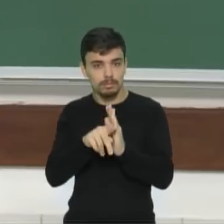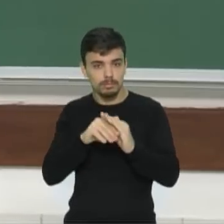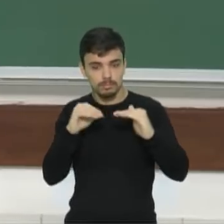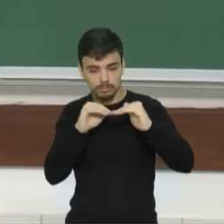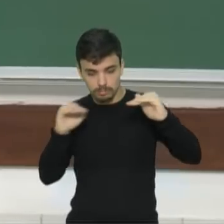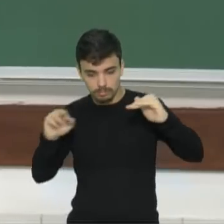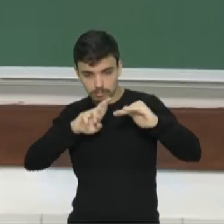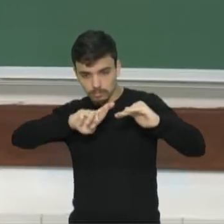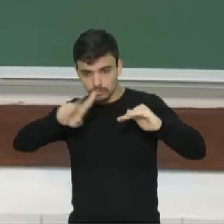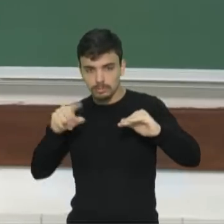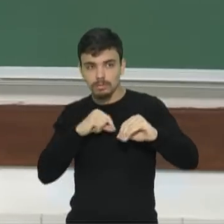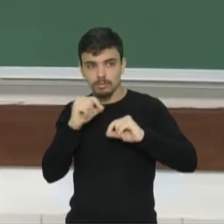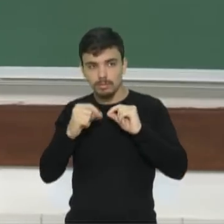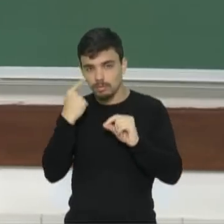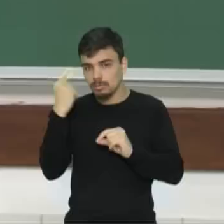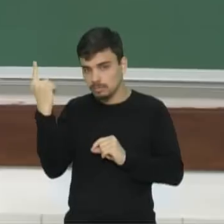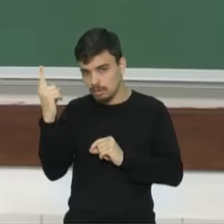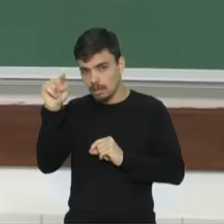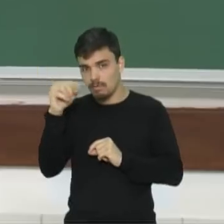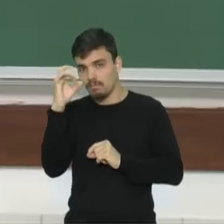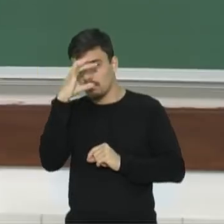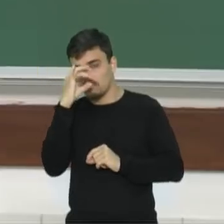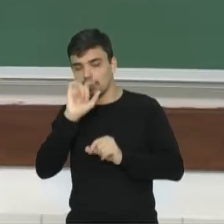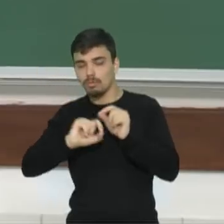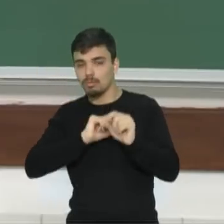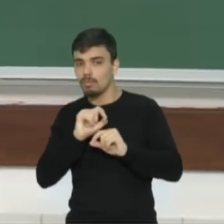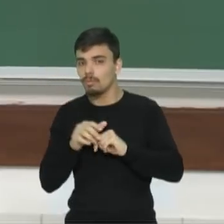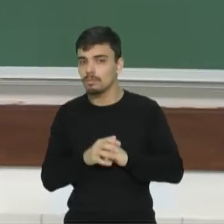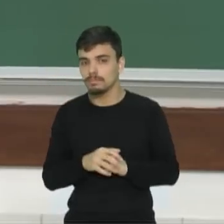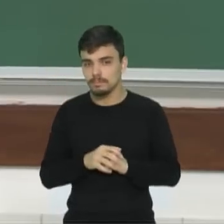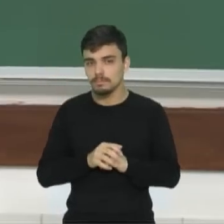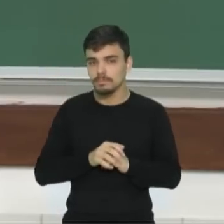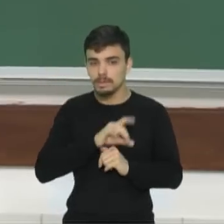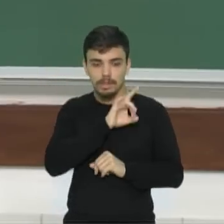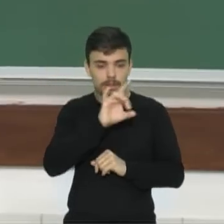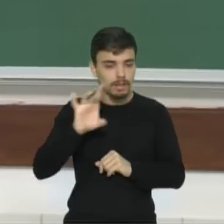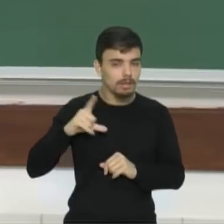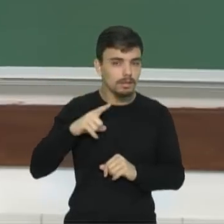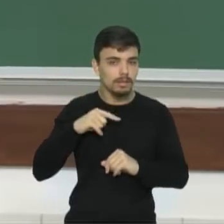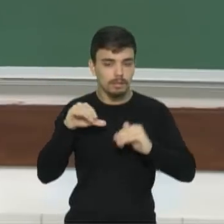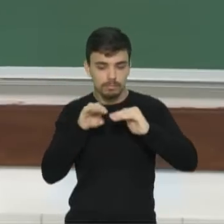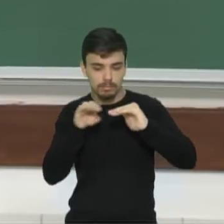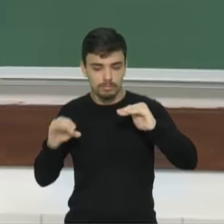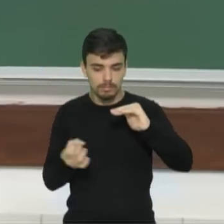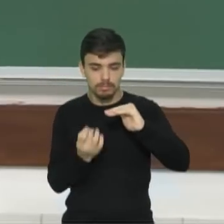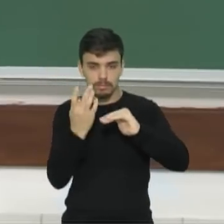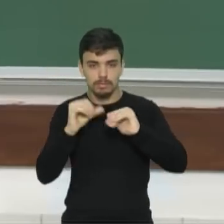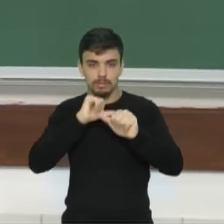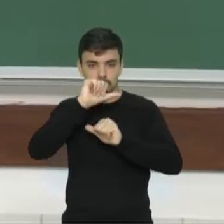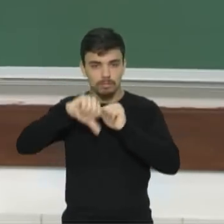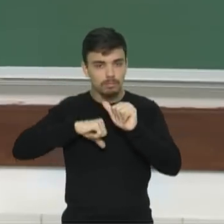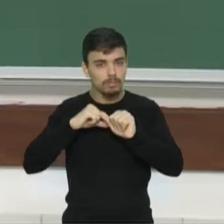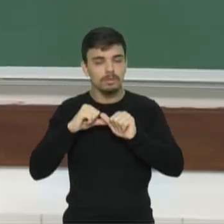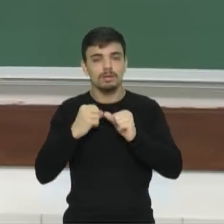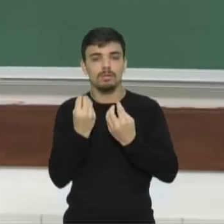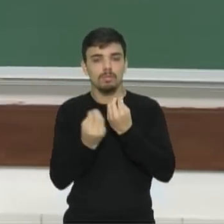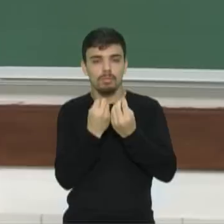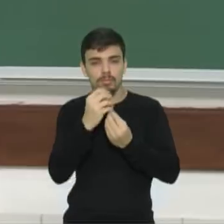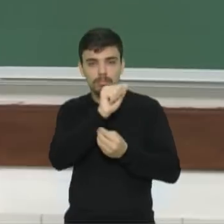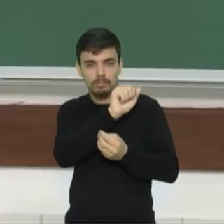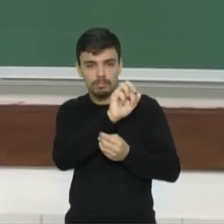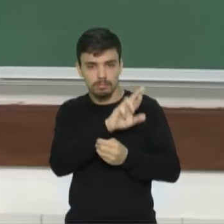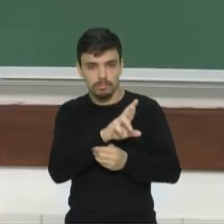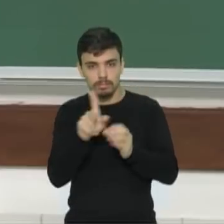diferente, no caso aqui o vidro, cada um passa por essa superfície de um jeito. Quando muda de meio, muda do ar